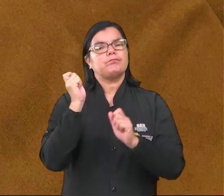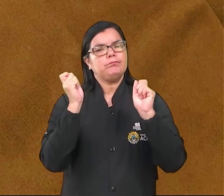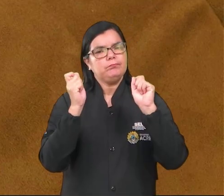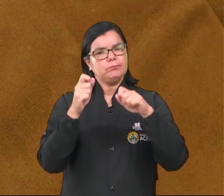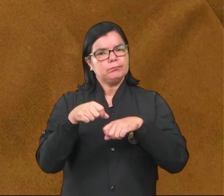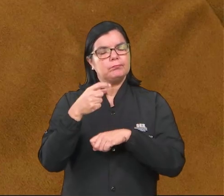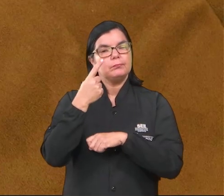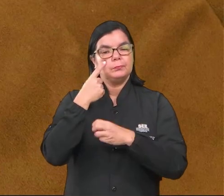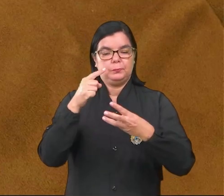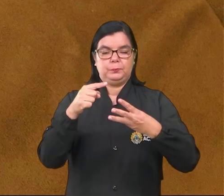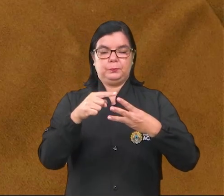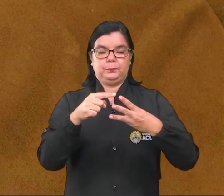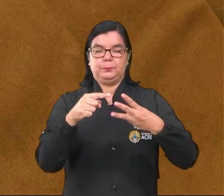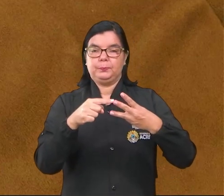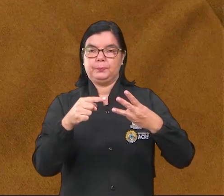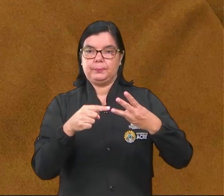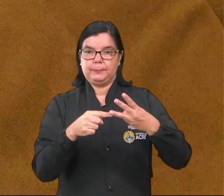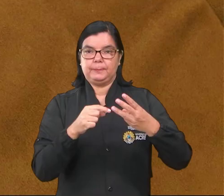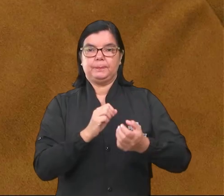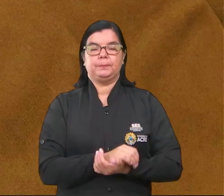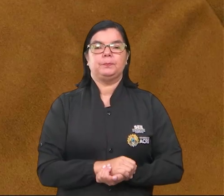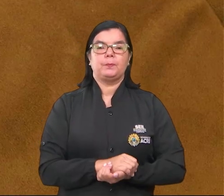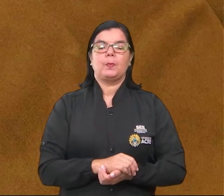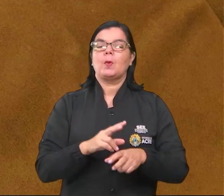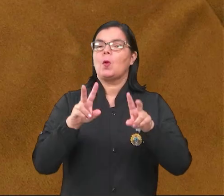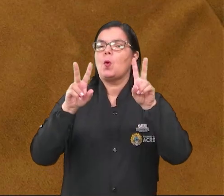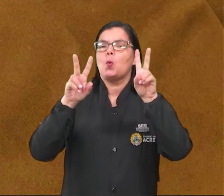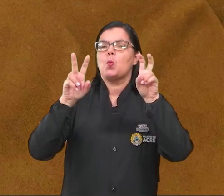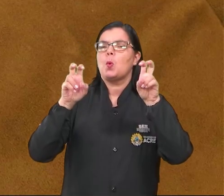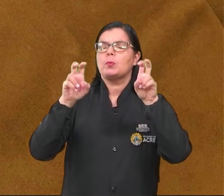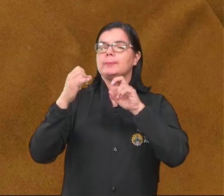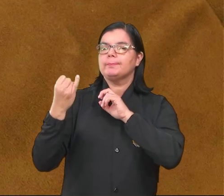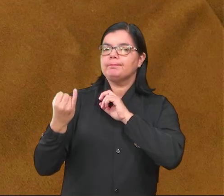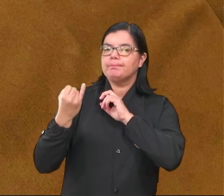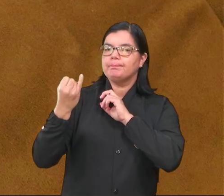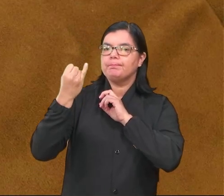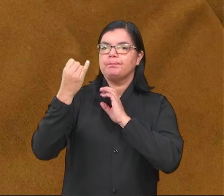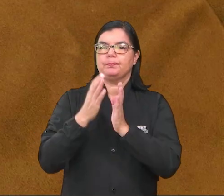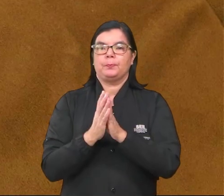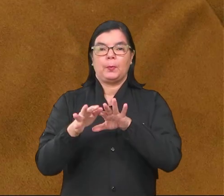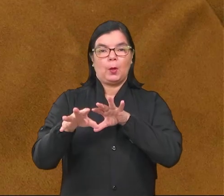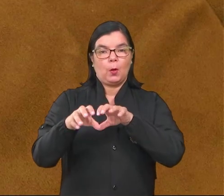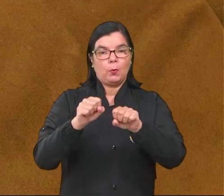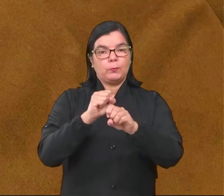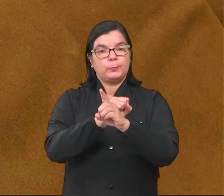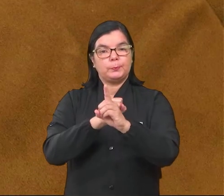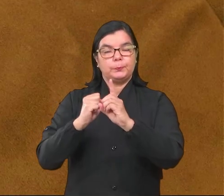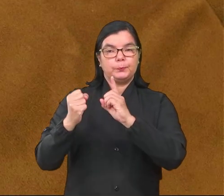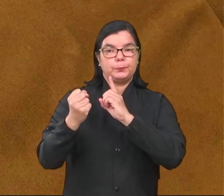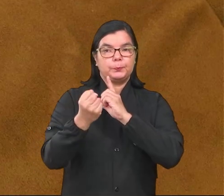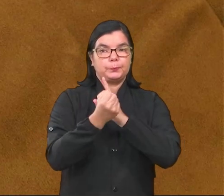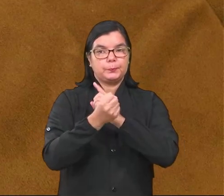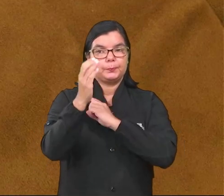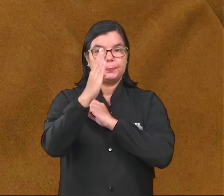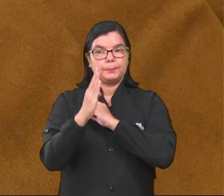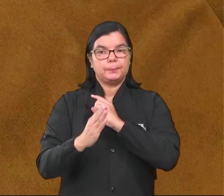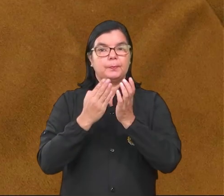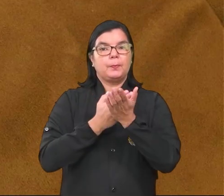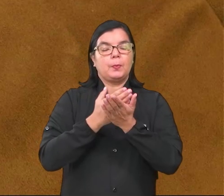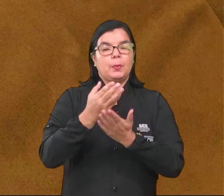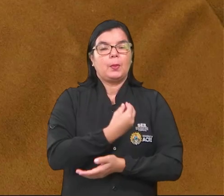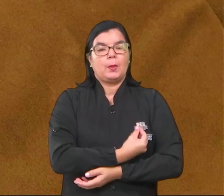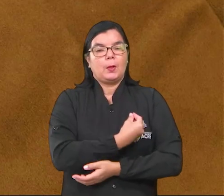visualizar 3 marcadores. Qual é o tema central? A formação da sociedade brasileira a partir